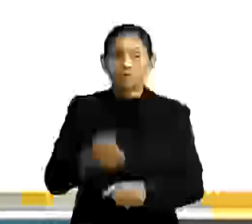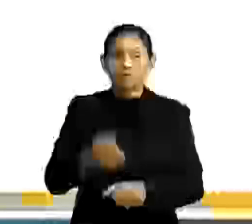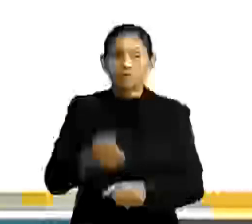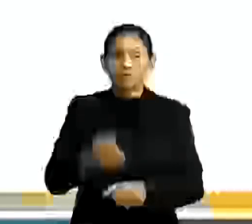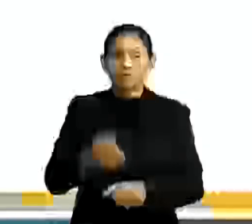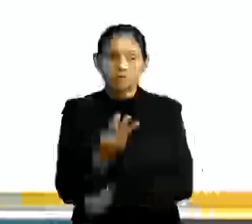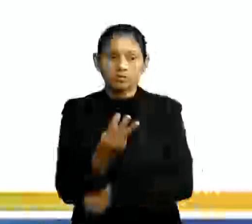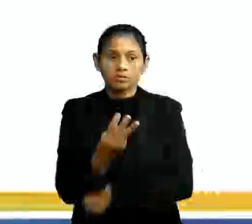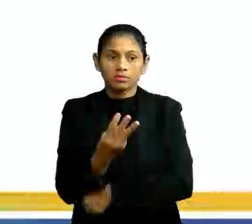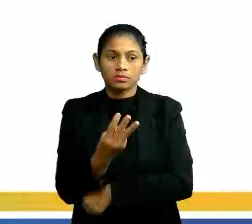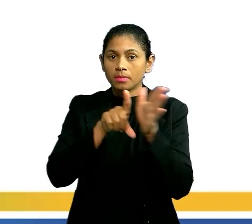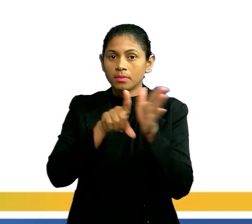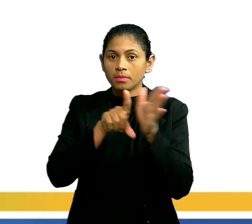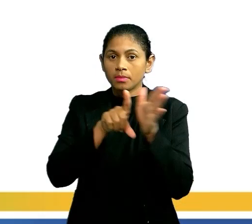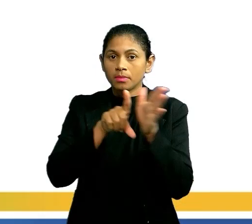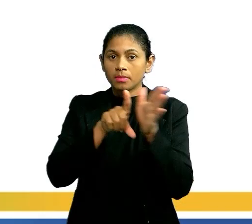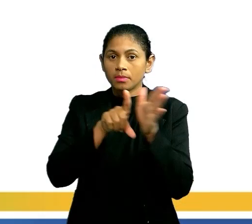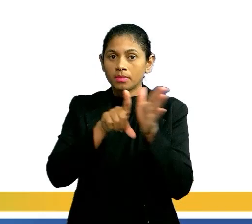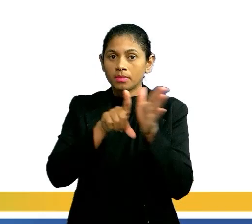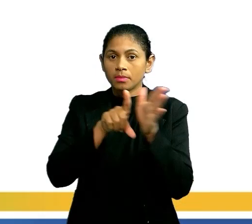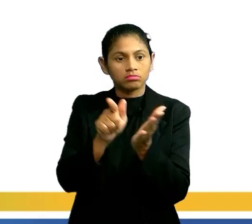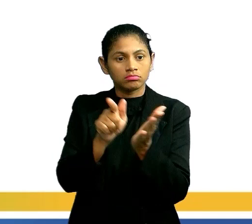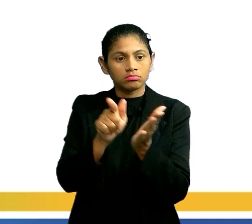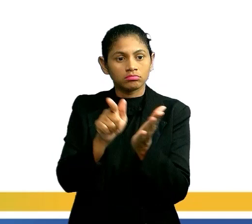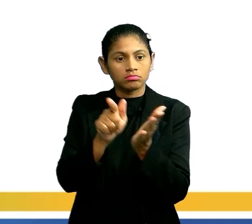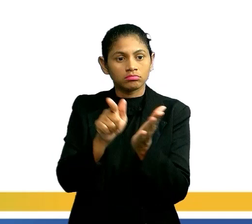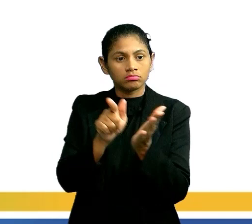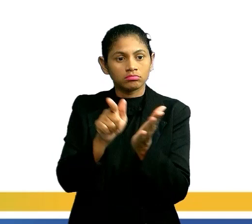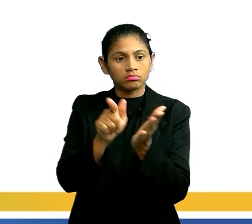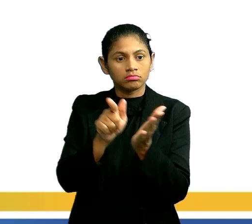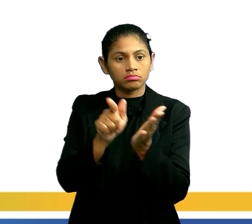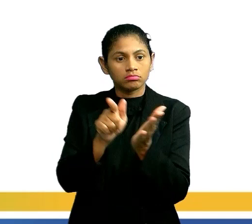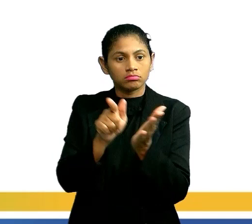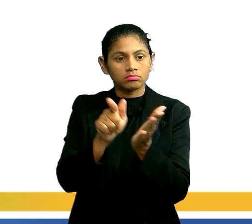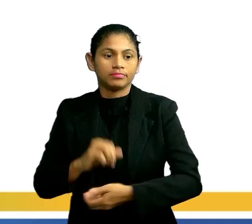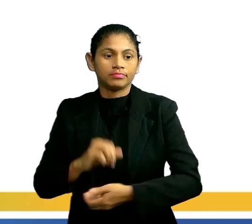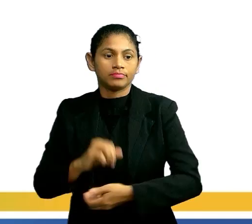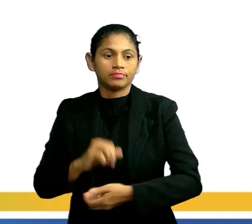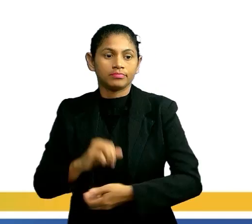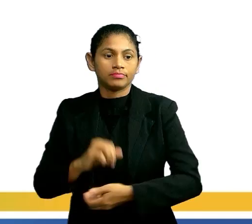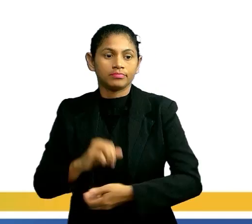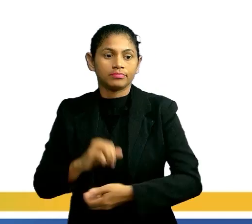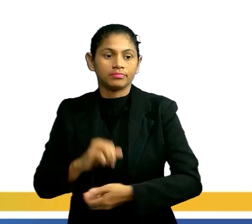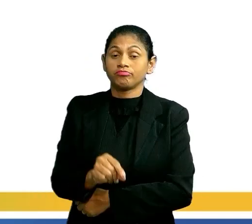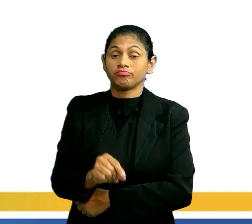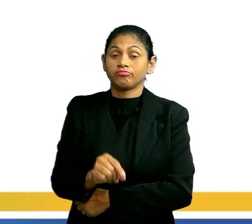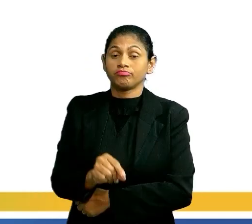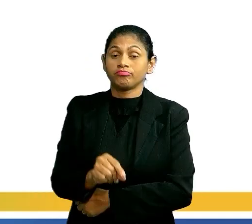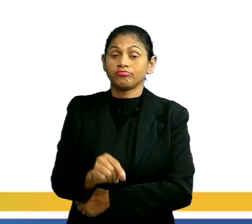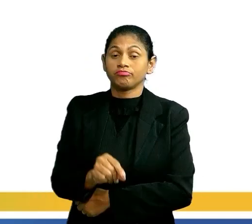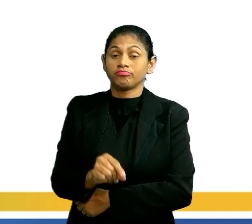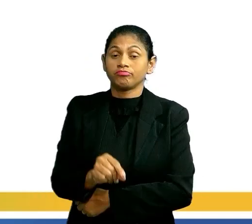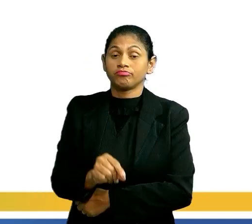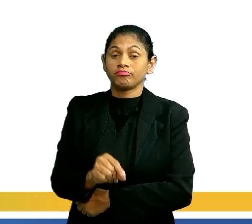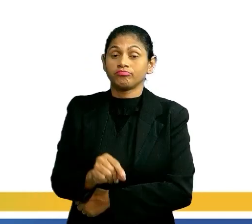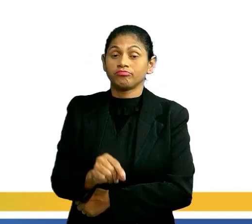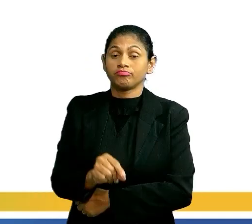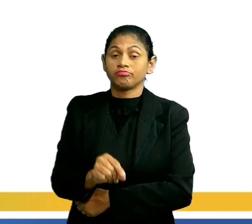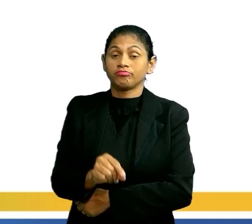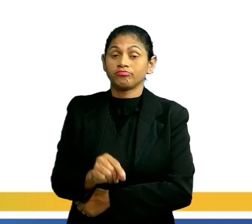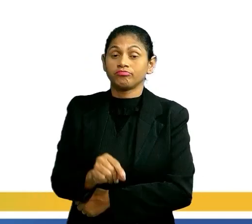4, tá? Página 165. Aparentemente, pelas opções, é uma questão complexa, mas aí a gente vai